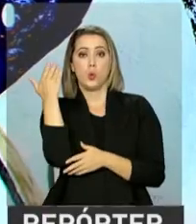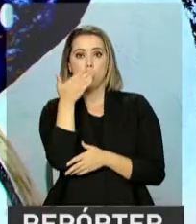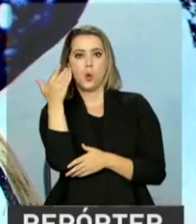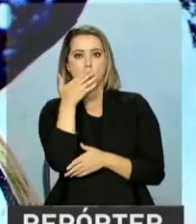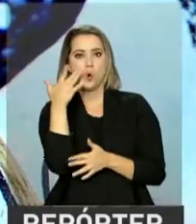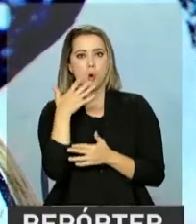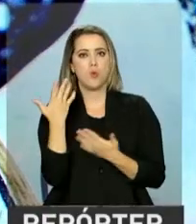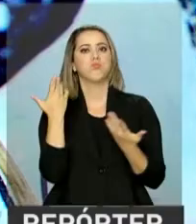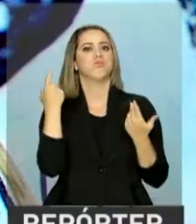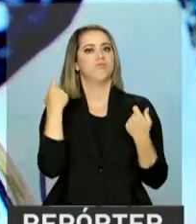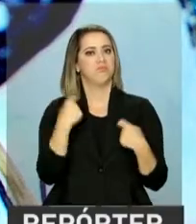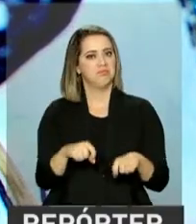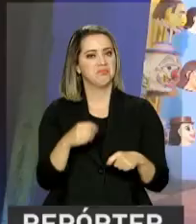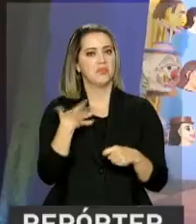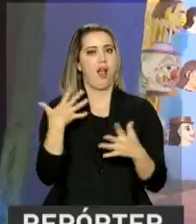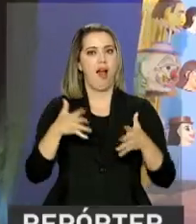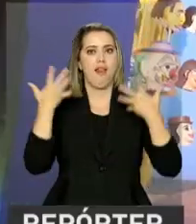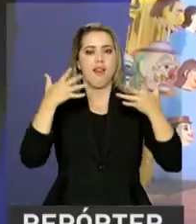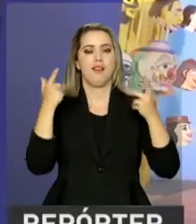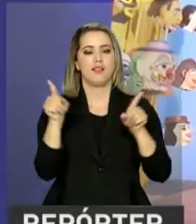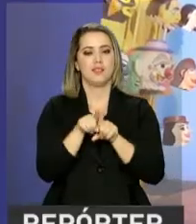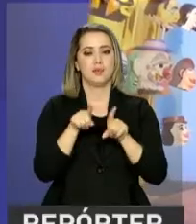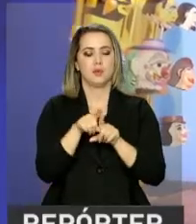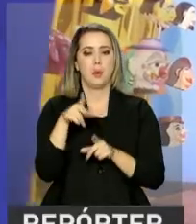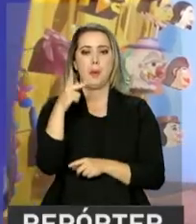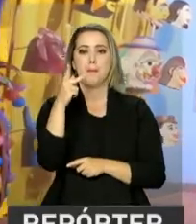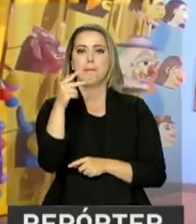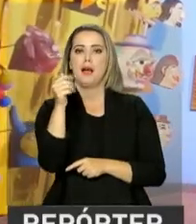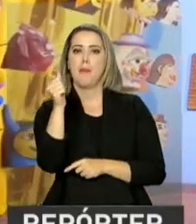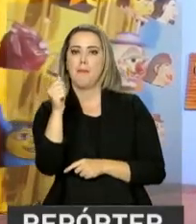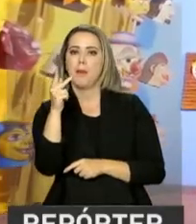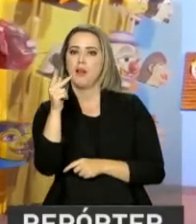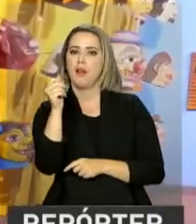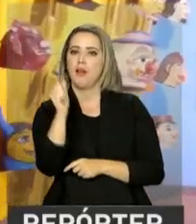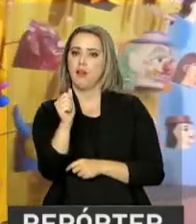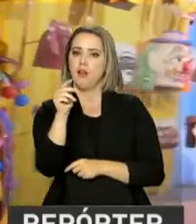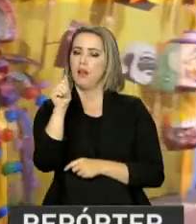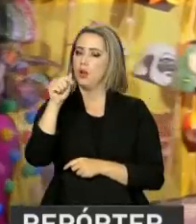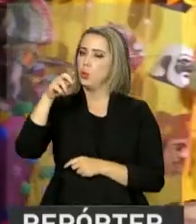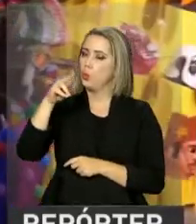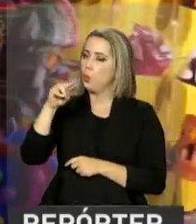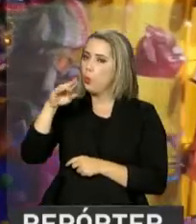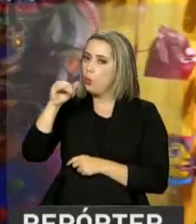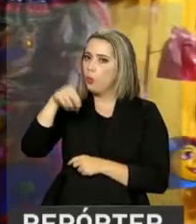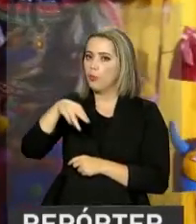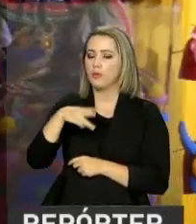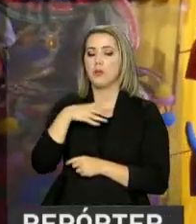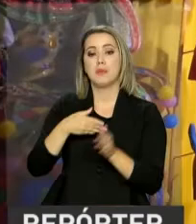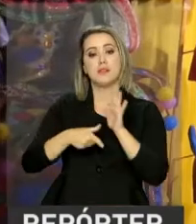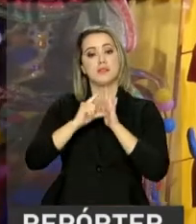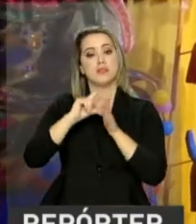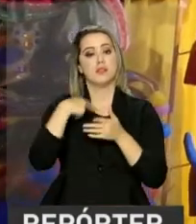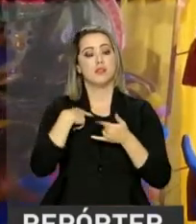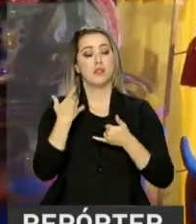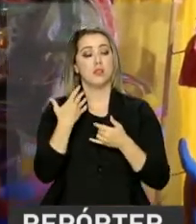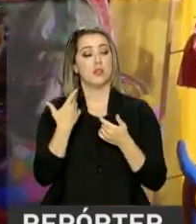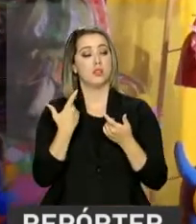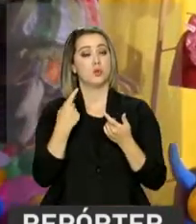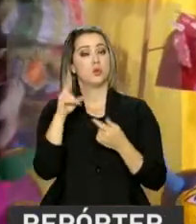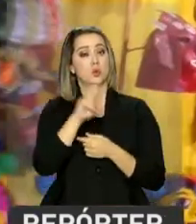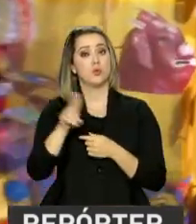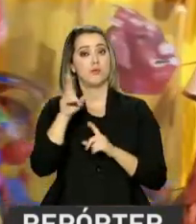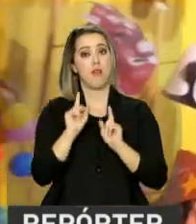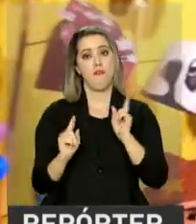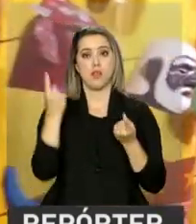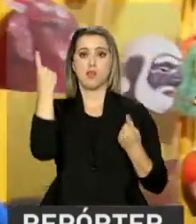Bem forte e alegre. O papangu é uma tradição centenária, mas originalmente as fantasias eram usadas no carnaval. Só que